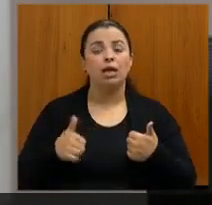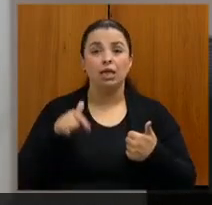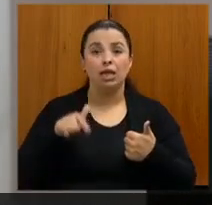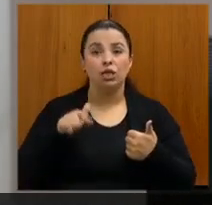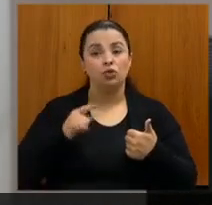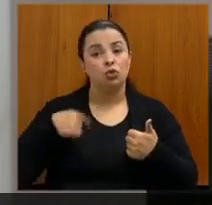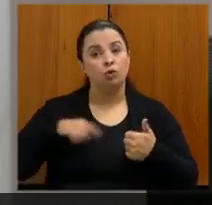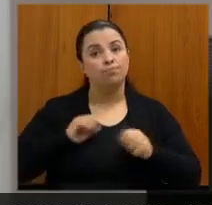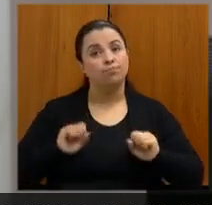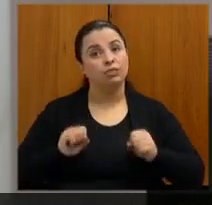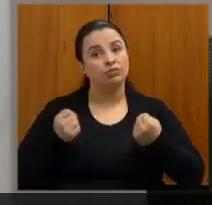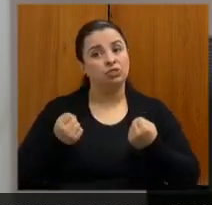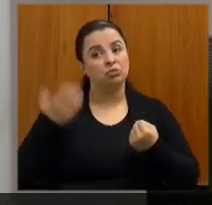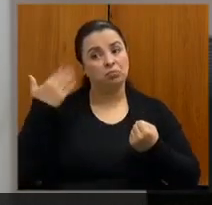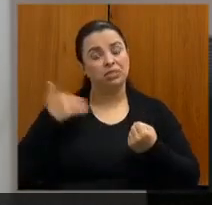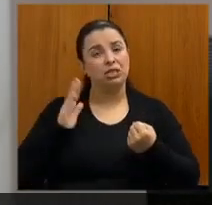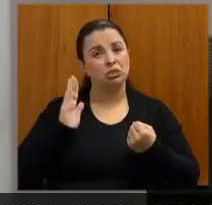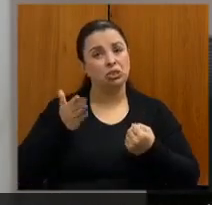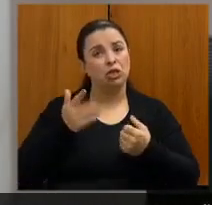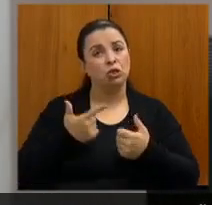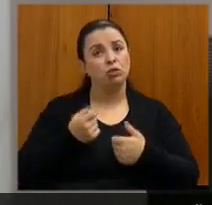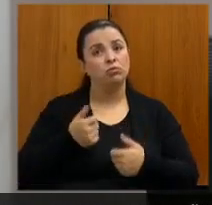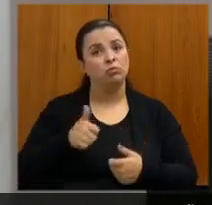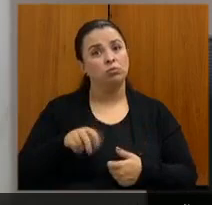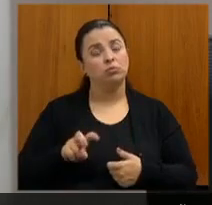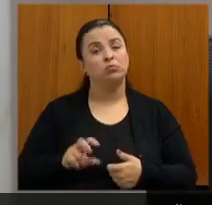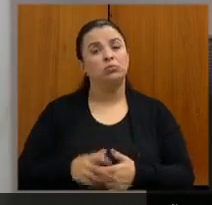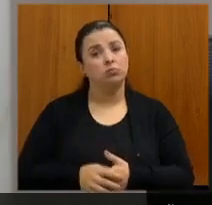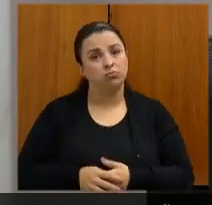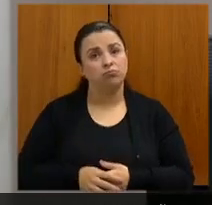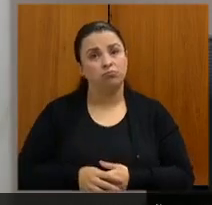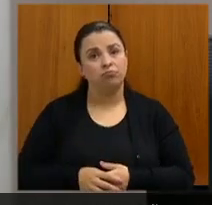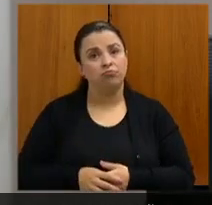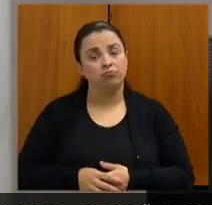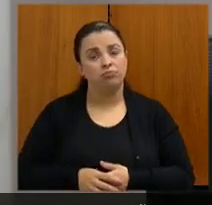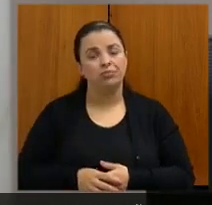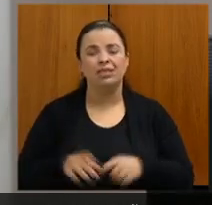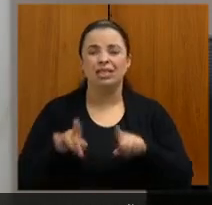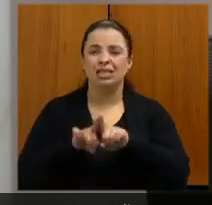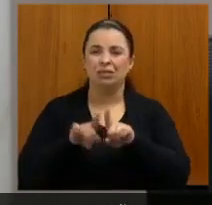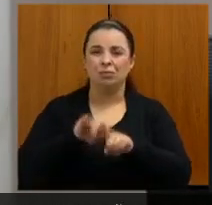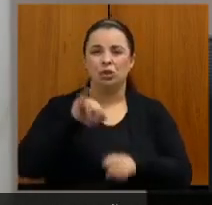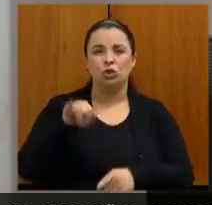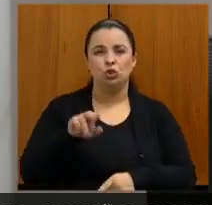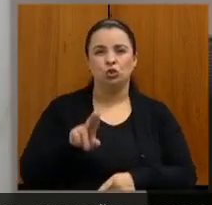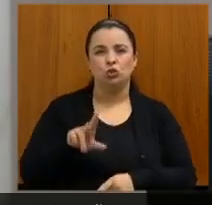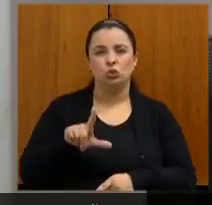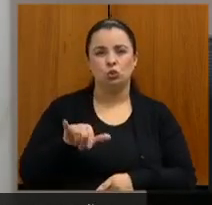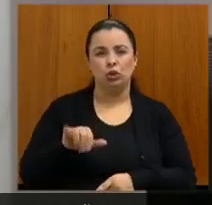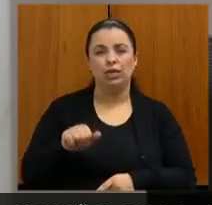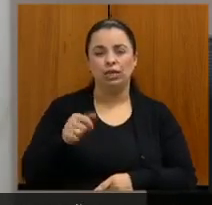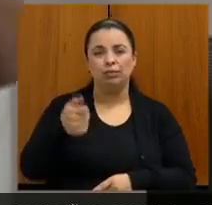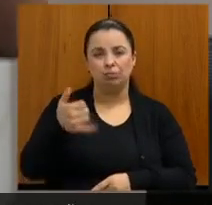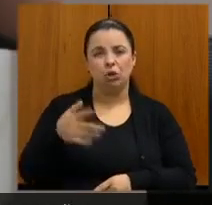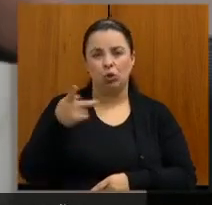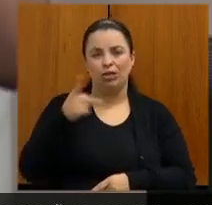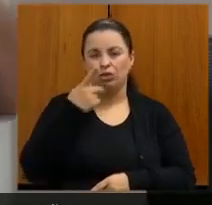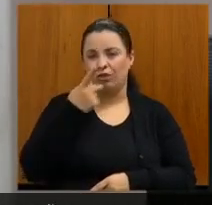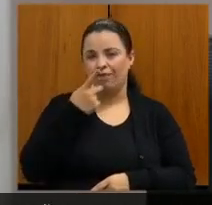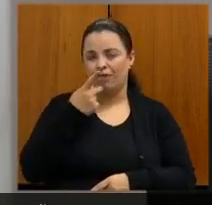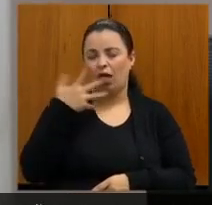defende mos a época e outra coisa e a Júlia destacou isso muito bem na sua fala